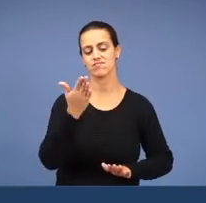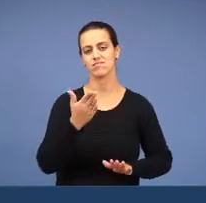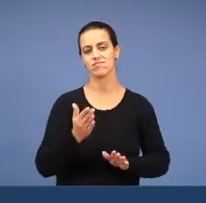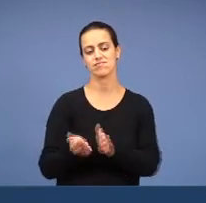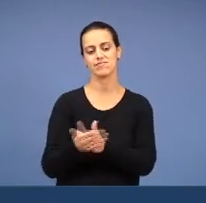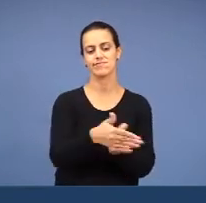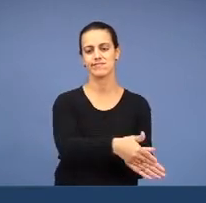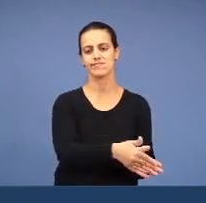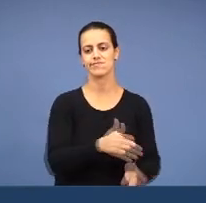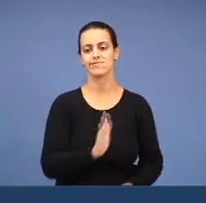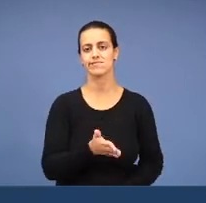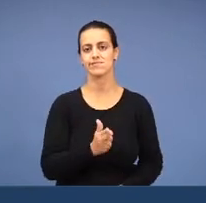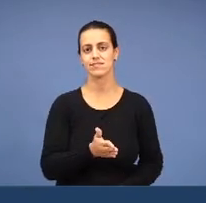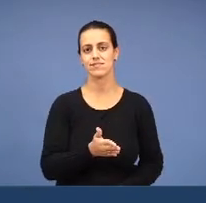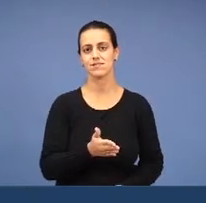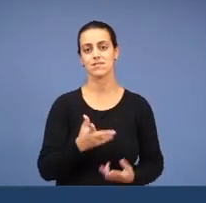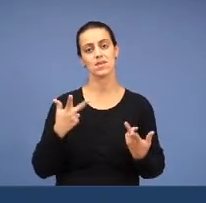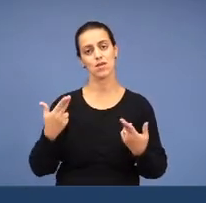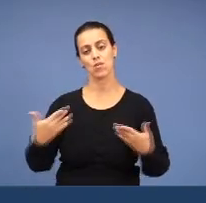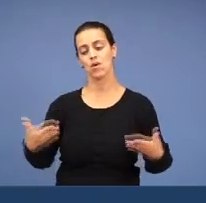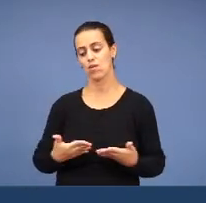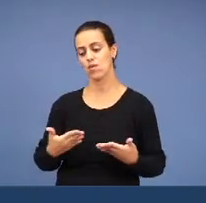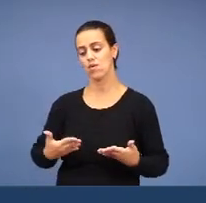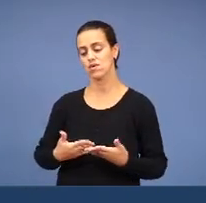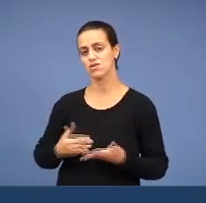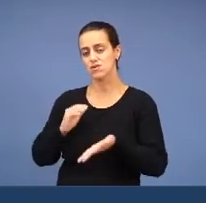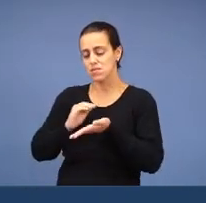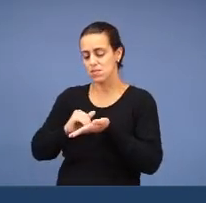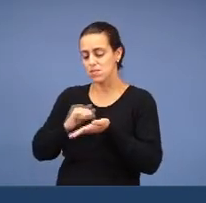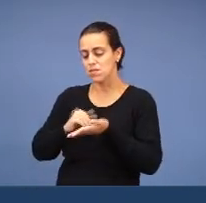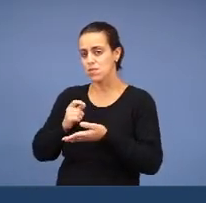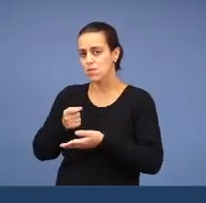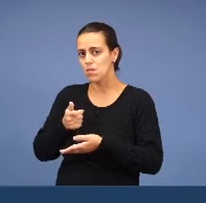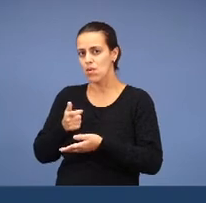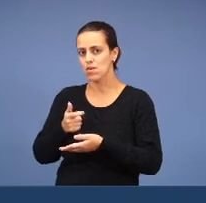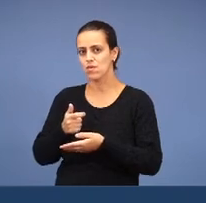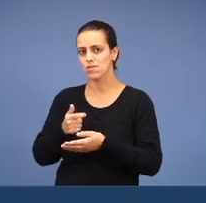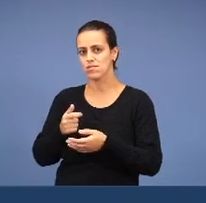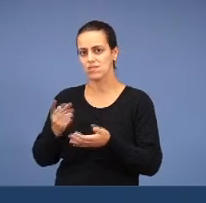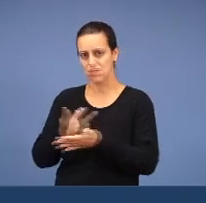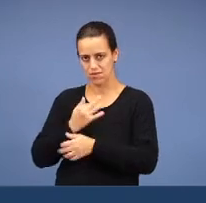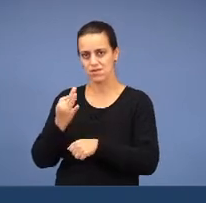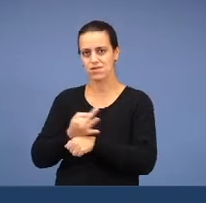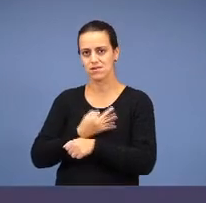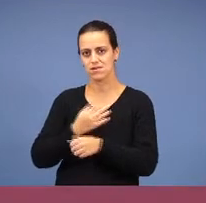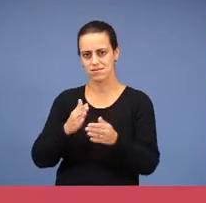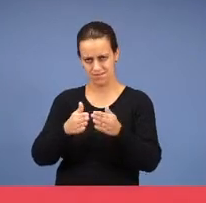como uma obra, é um pequeno grupo, está resistindo. Vamos ficar de pé?